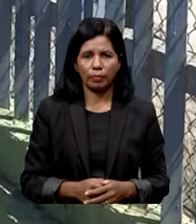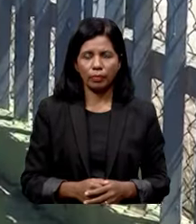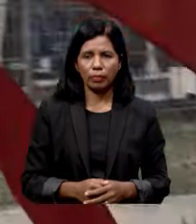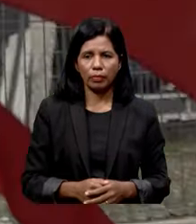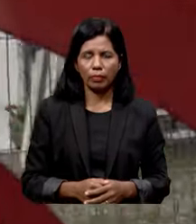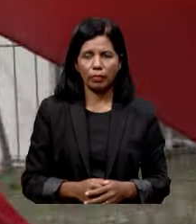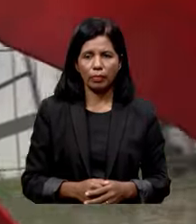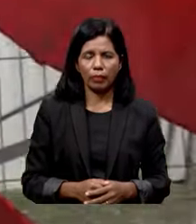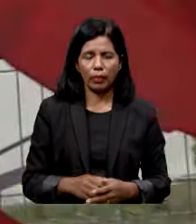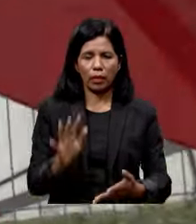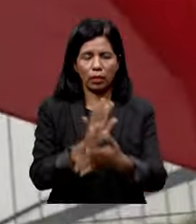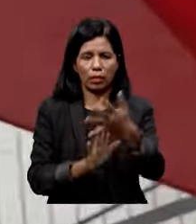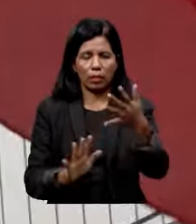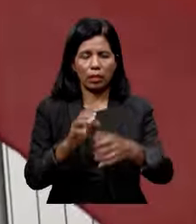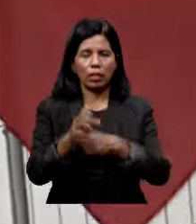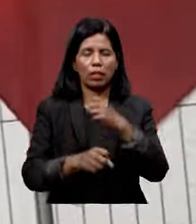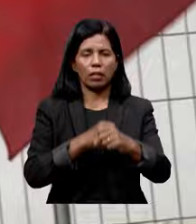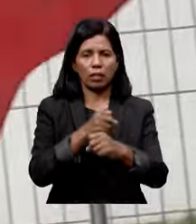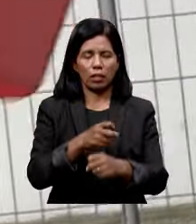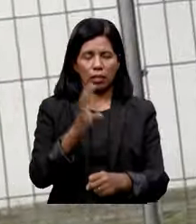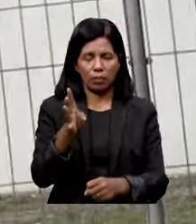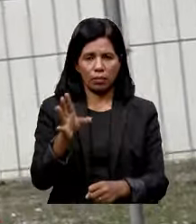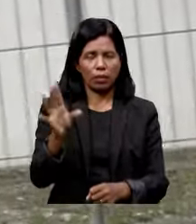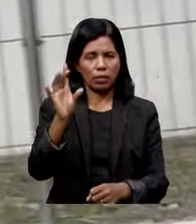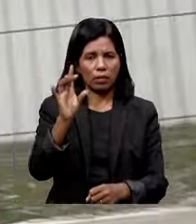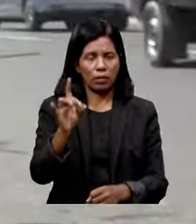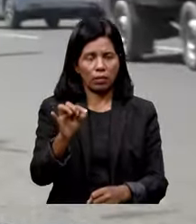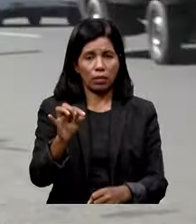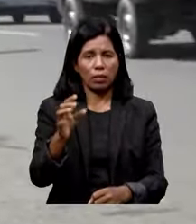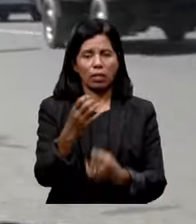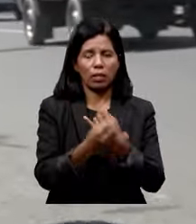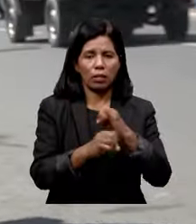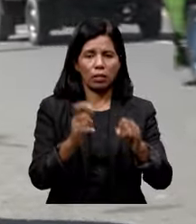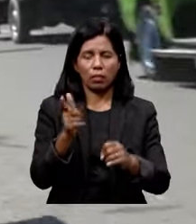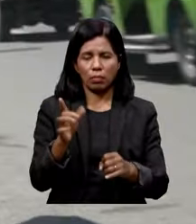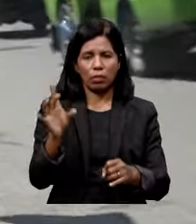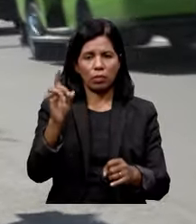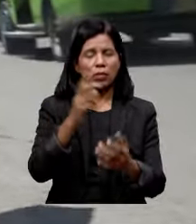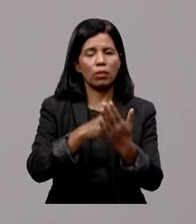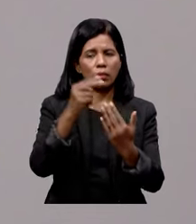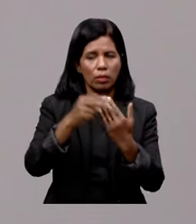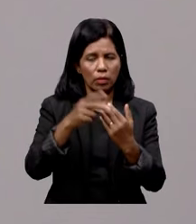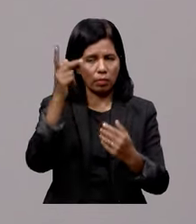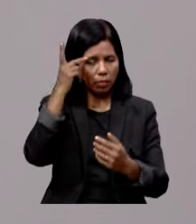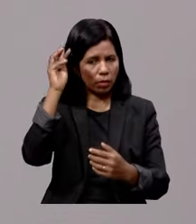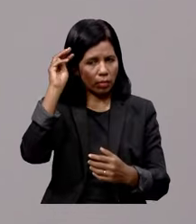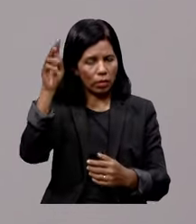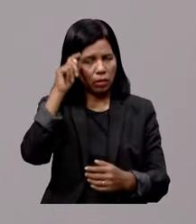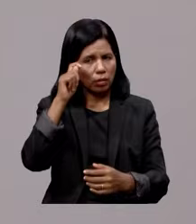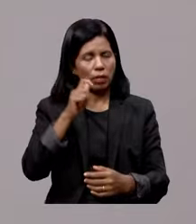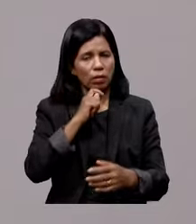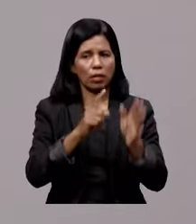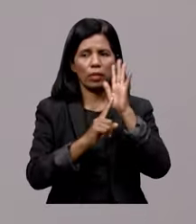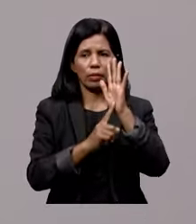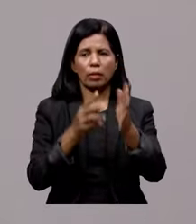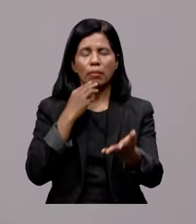E a âmbito comemoração Tinan Hatun Resensia, proclamação de independência, 28 de novembro, ex-Primeiro-Ministro Dr. Martin Rua, a tomou